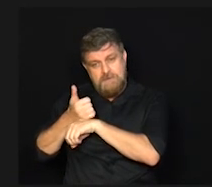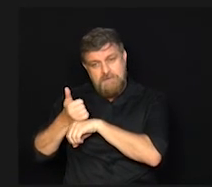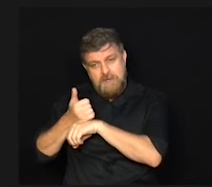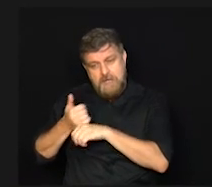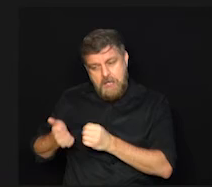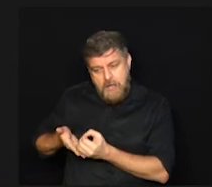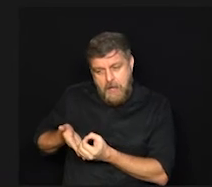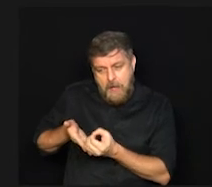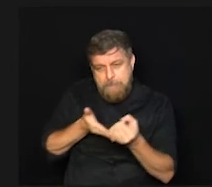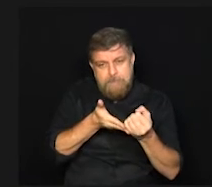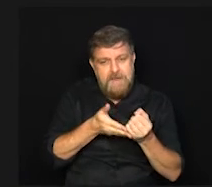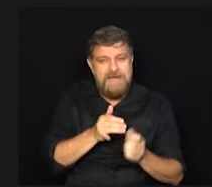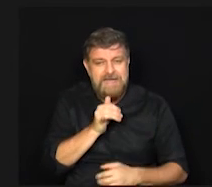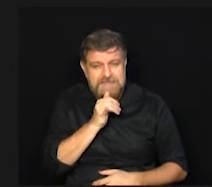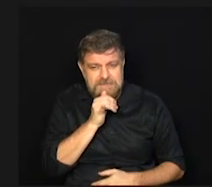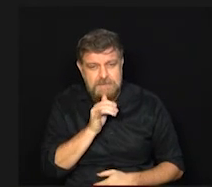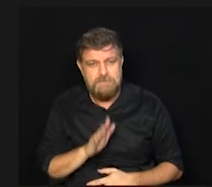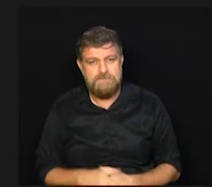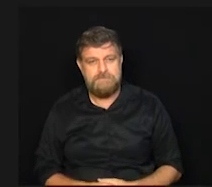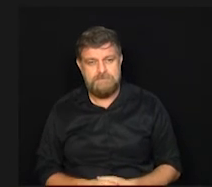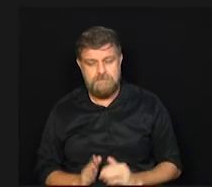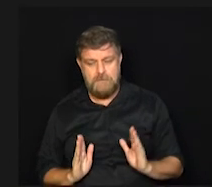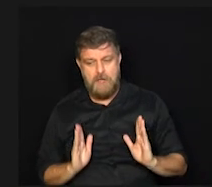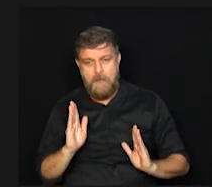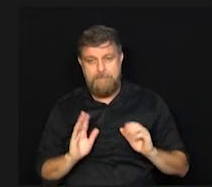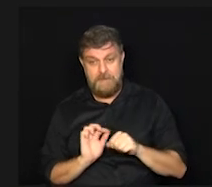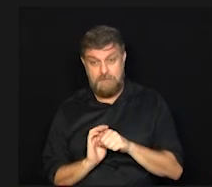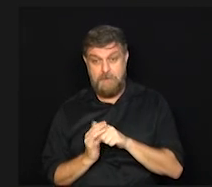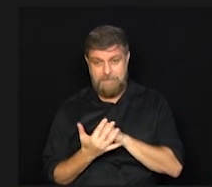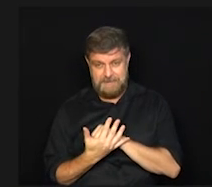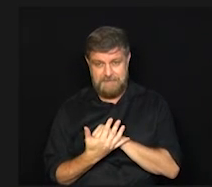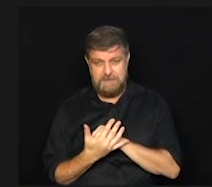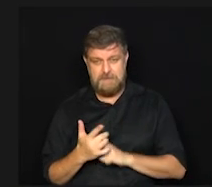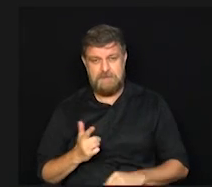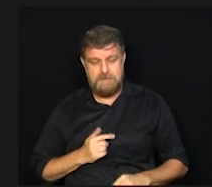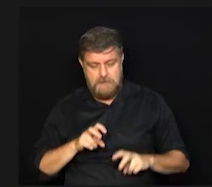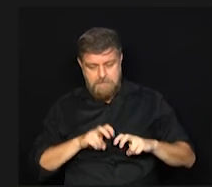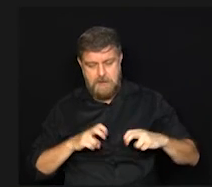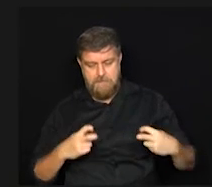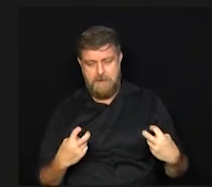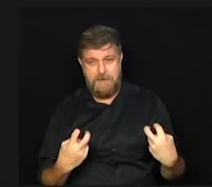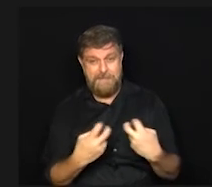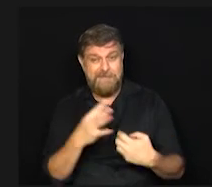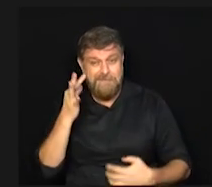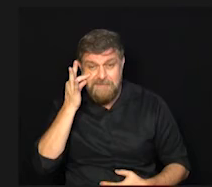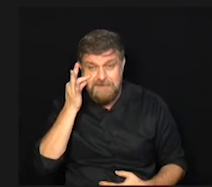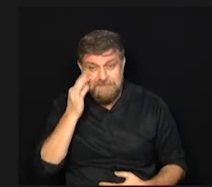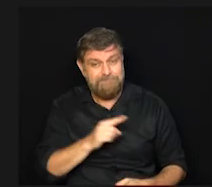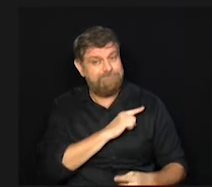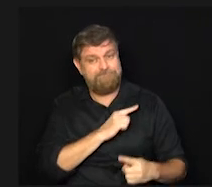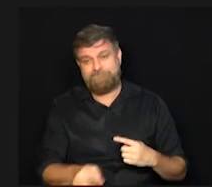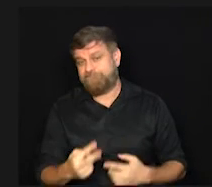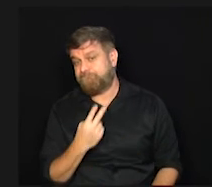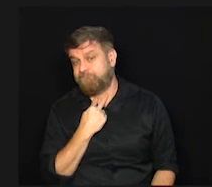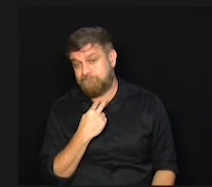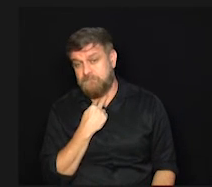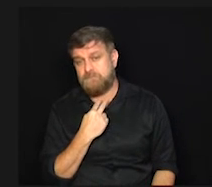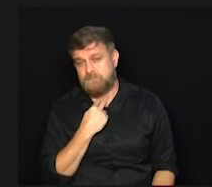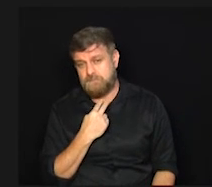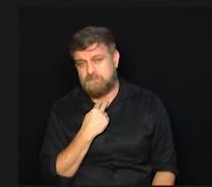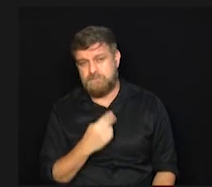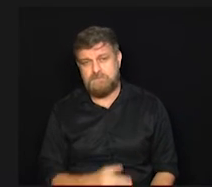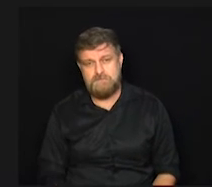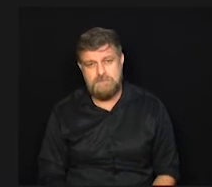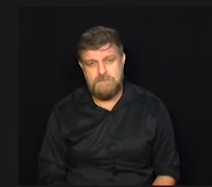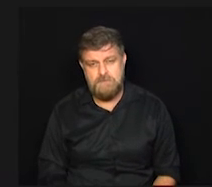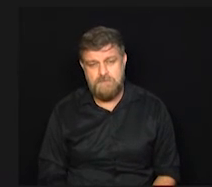às mães. Por exemplo, nesse período de pandemia, como as nossas rodas presenciais não puderam acontecer,